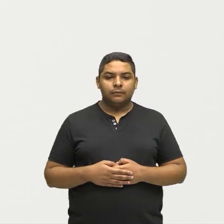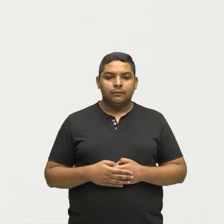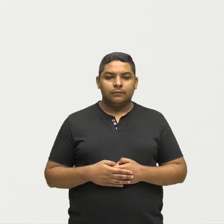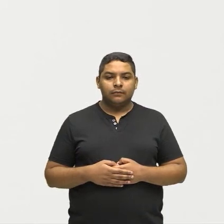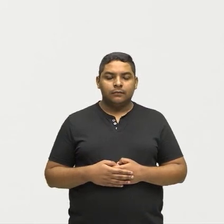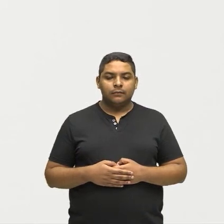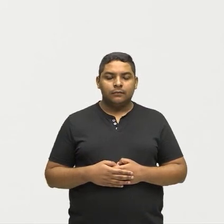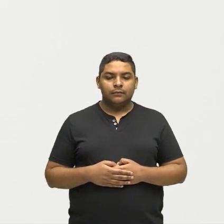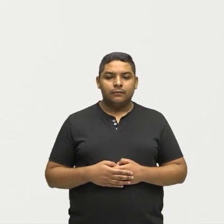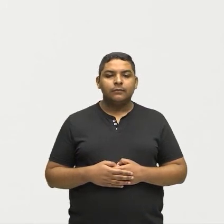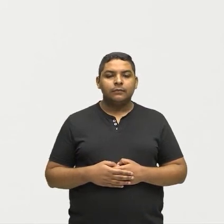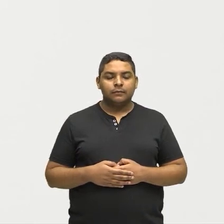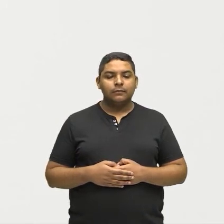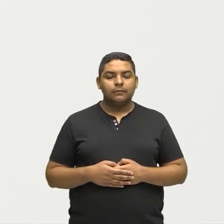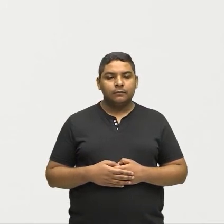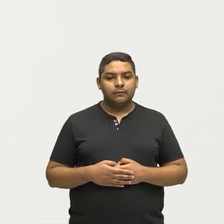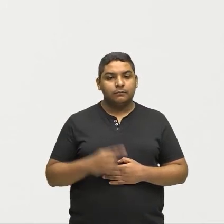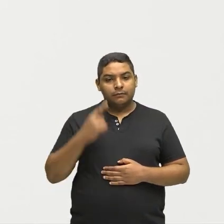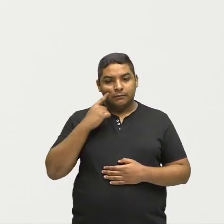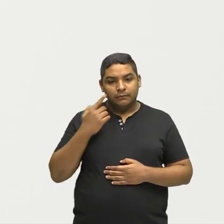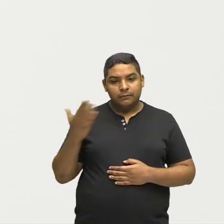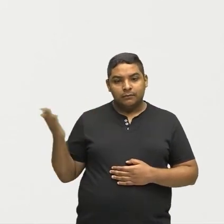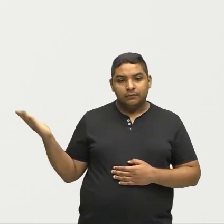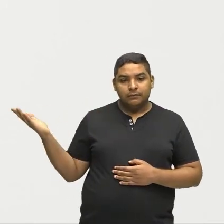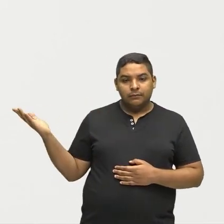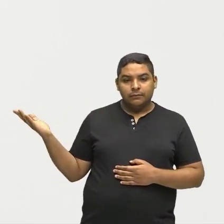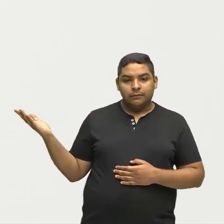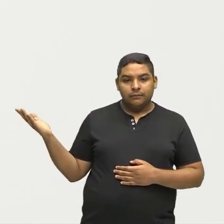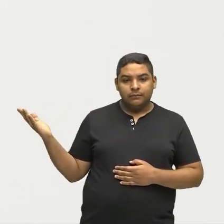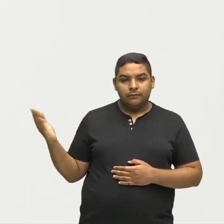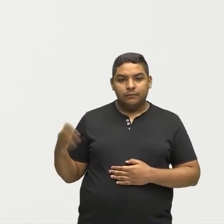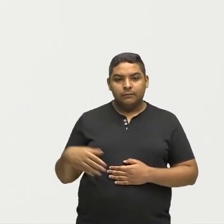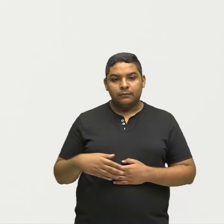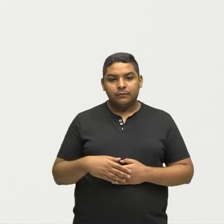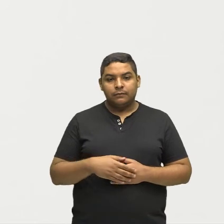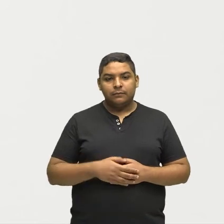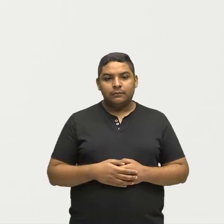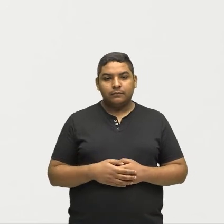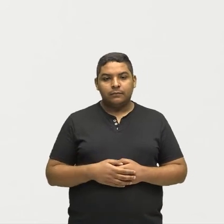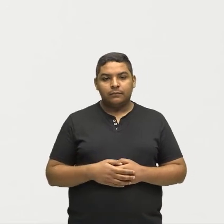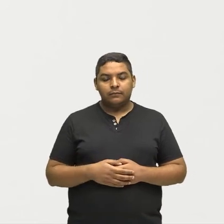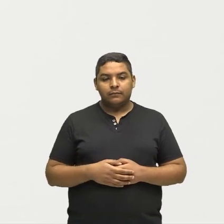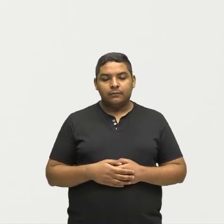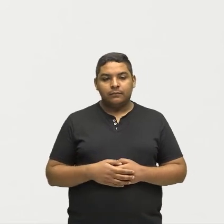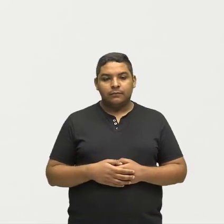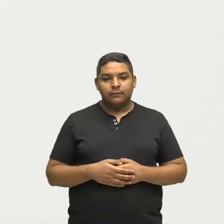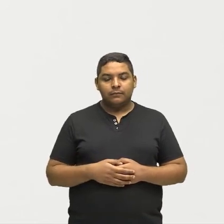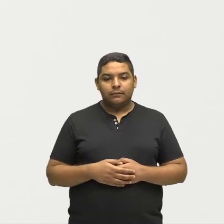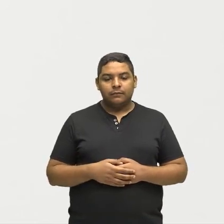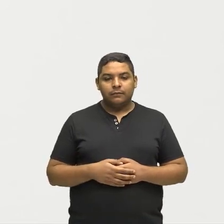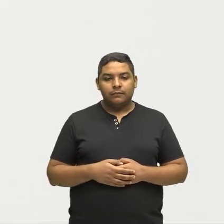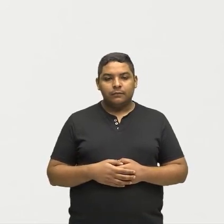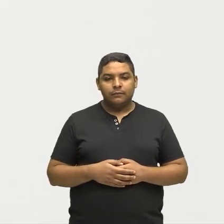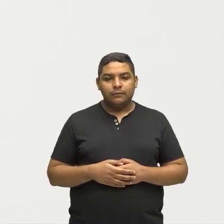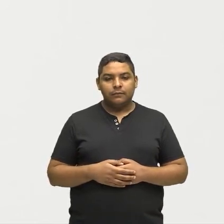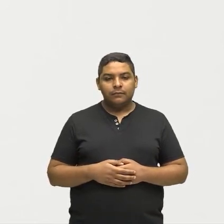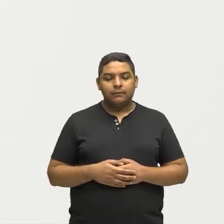nesta atividade, ok? Aqui, olha só, eles estão numa passada que, na verdade, eles